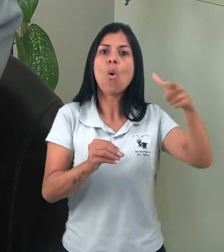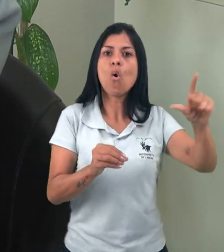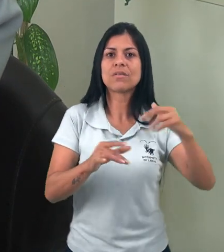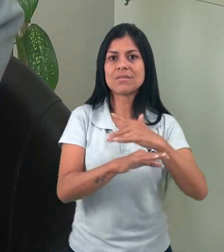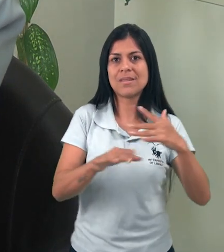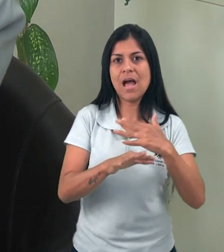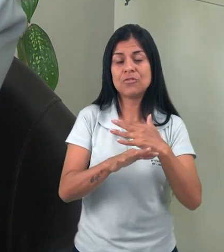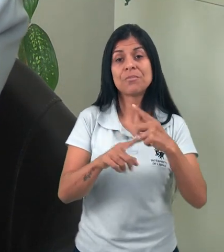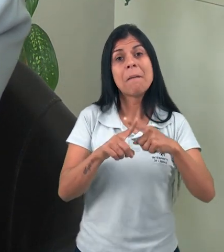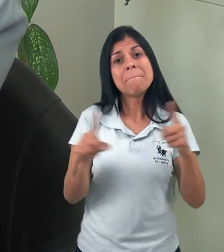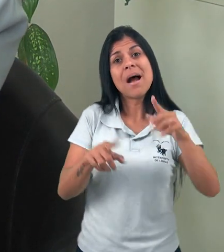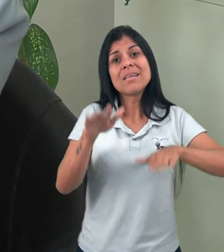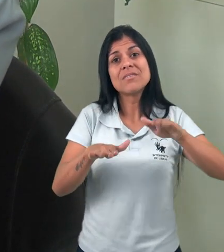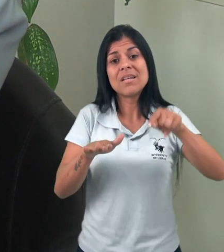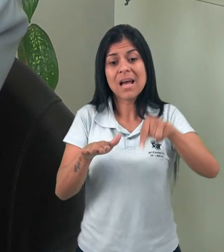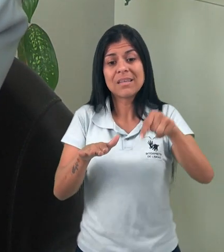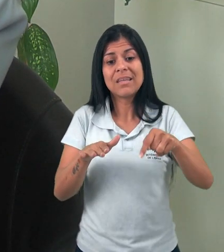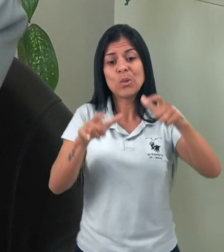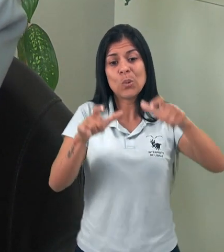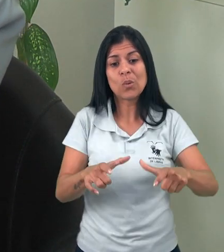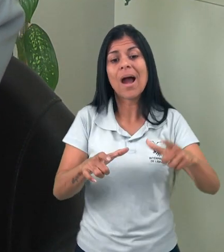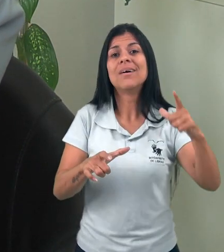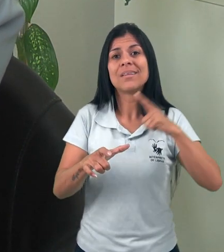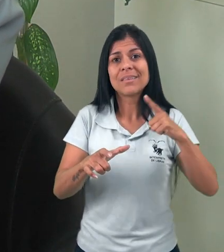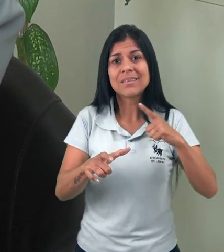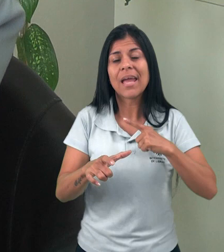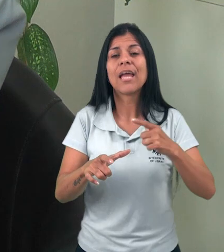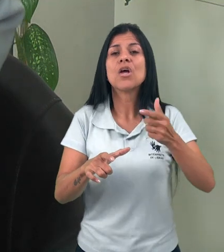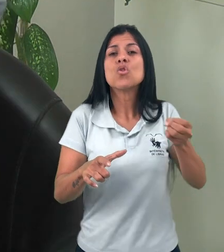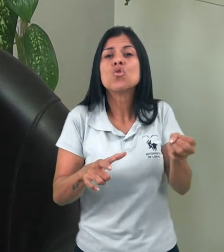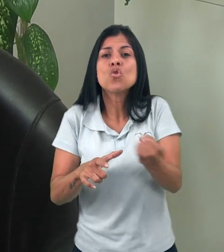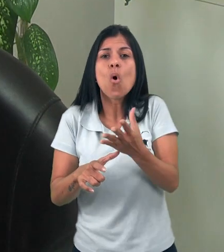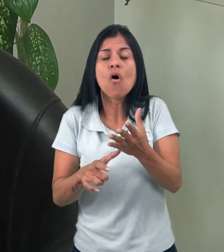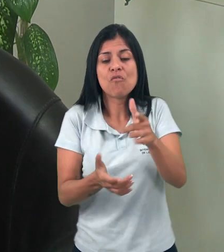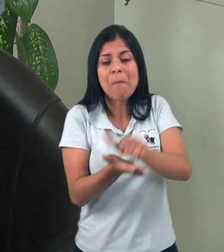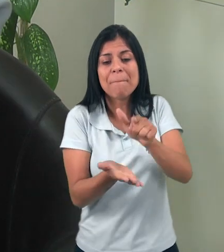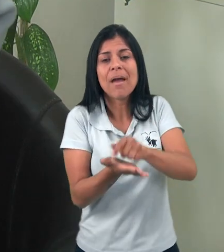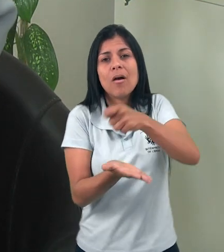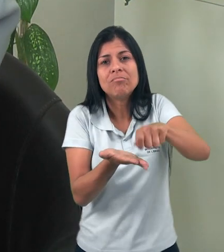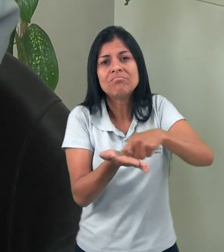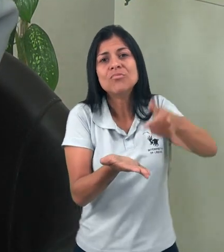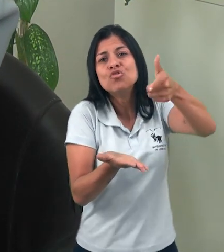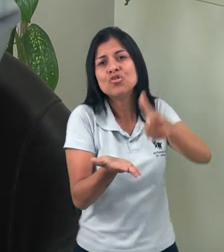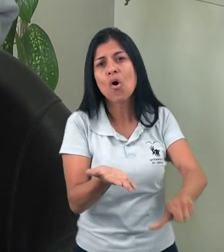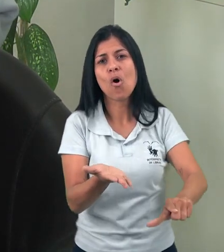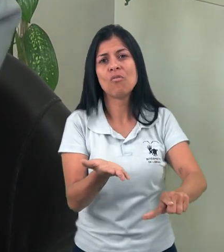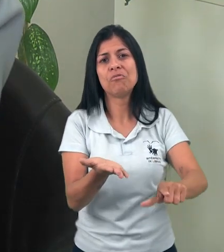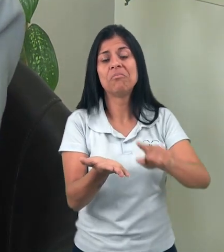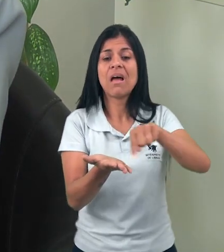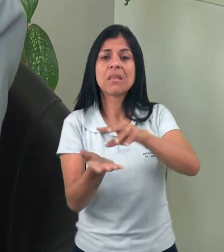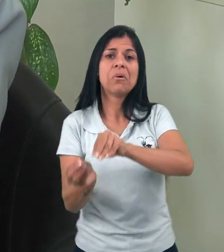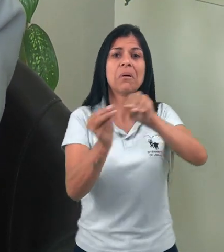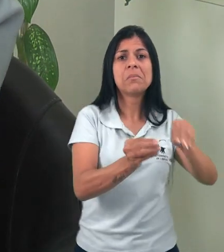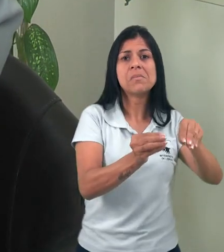município. O problema é que ele tem um outro prontuário nesse município. Então, começa um novo atendimento. Agora, essa plataforma a gente está criando com o